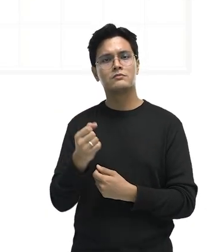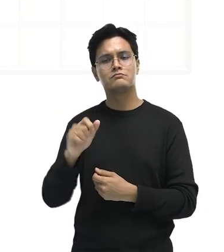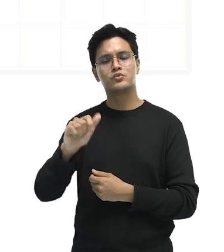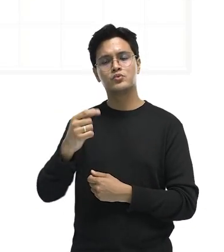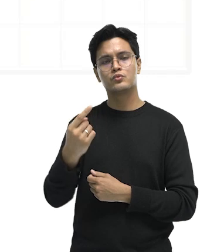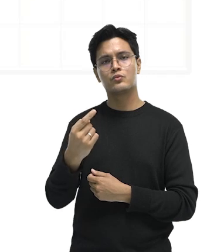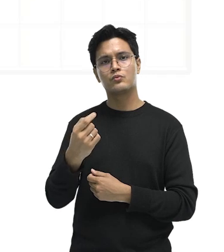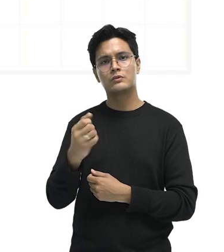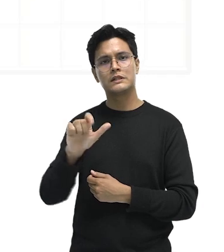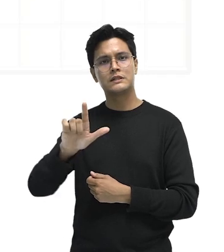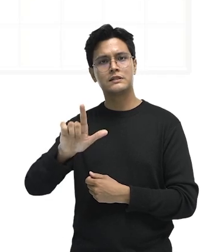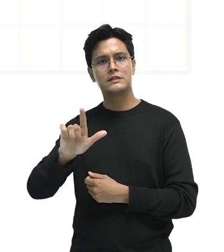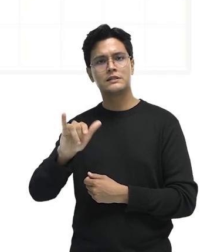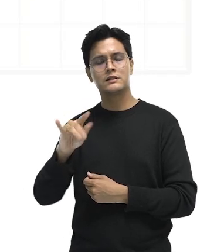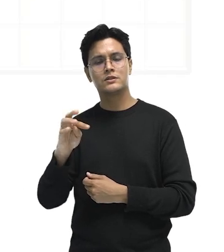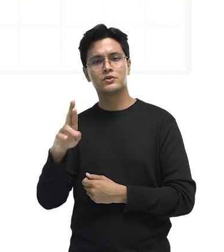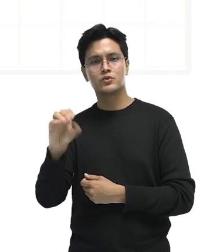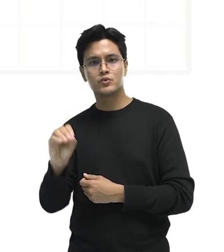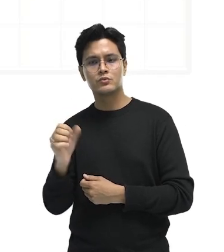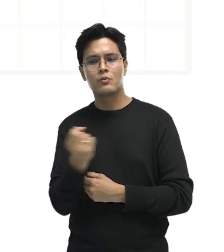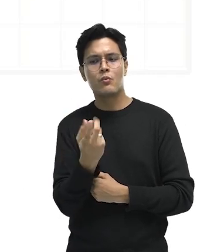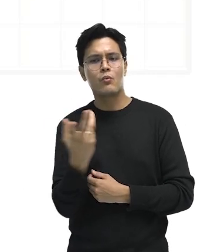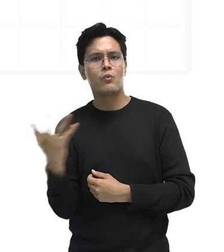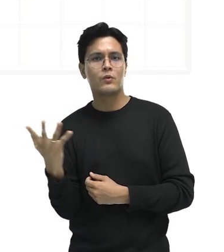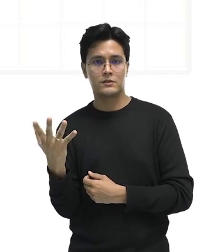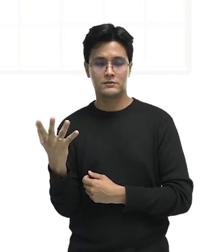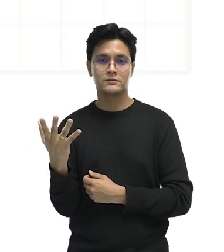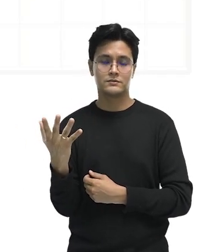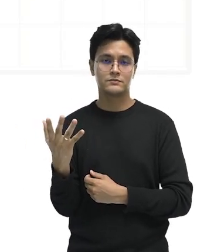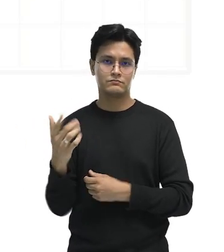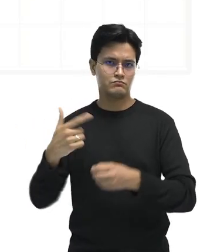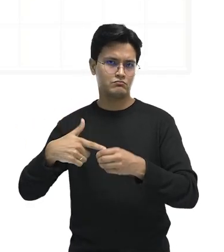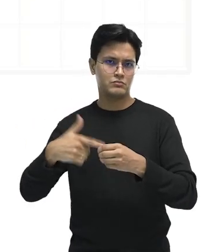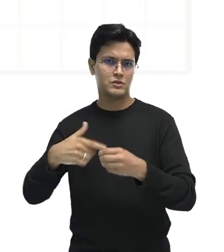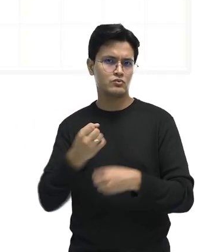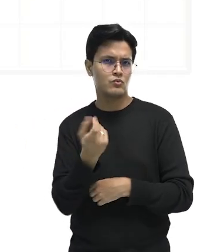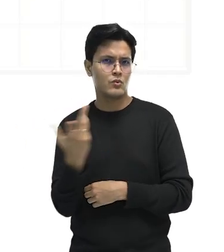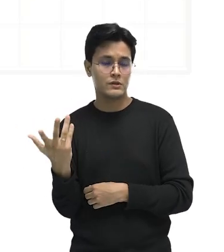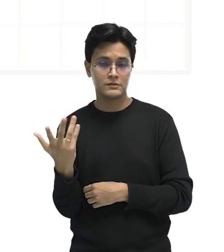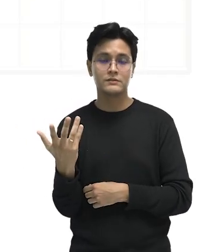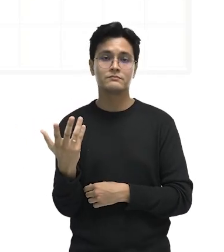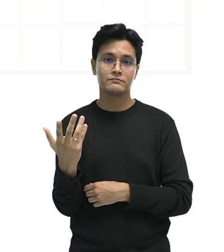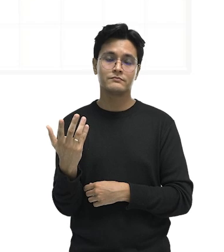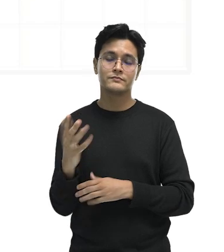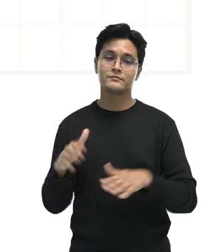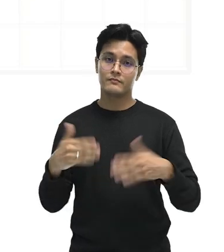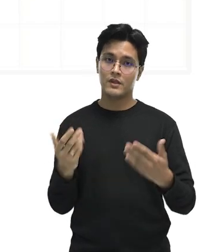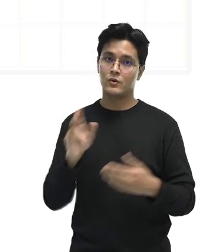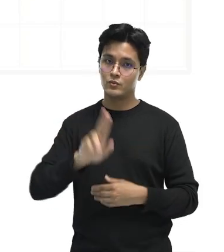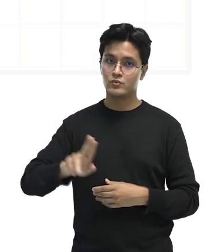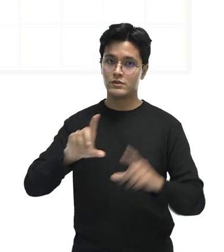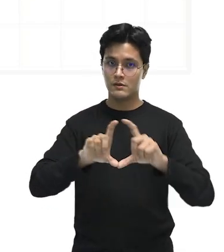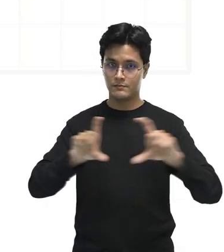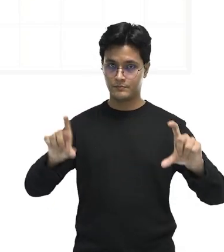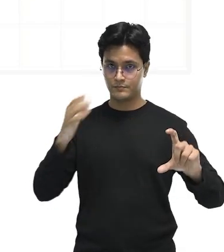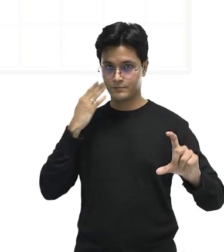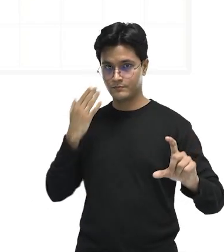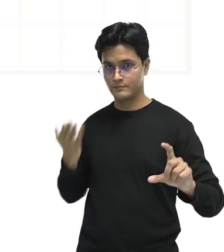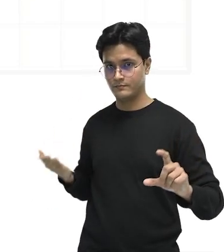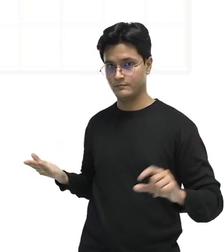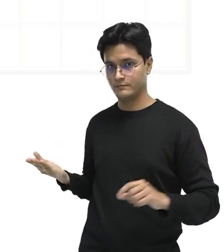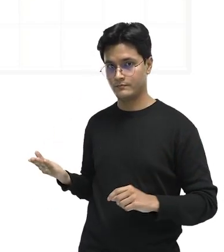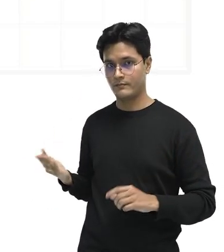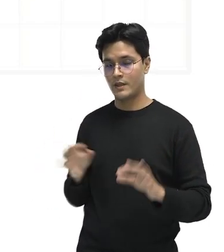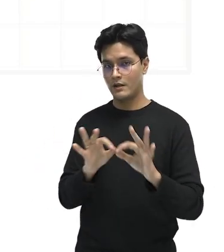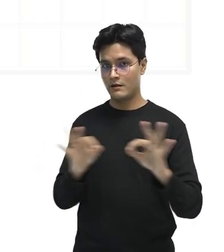de combustível? Viram só? É esse o raciocínio que a gente vai adotar. Para percorrer